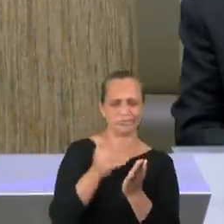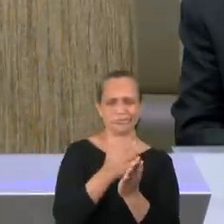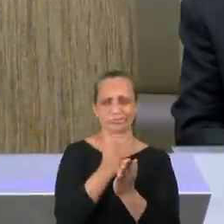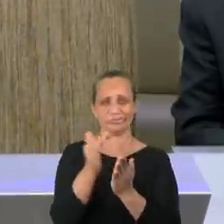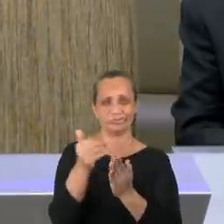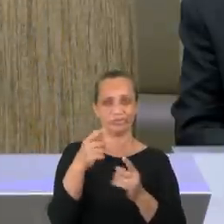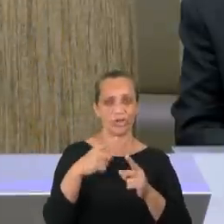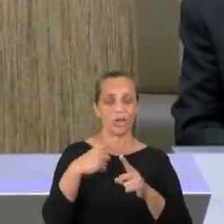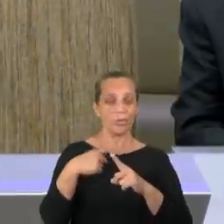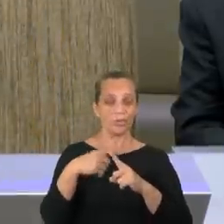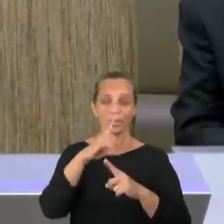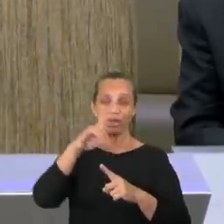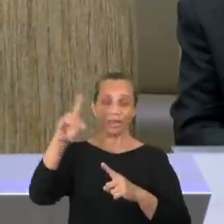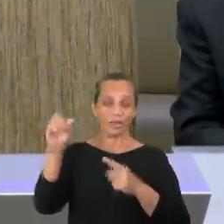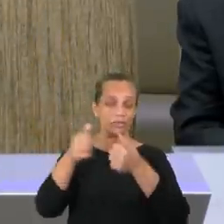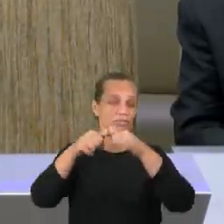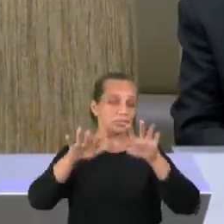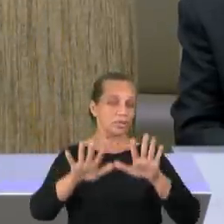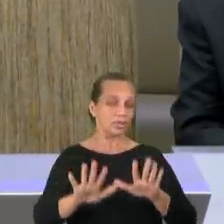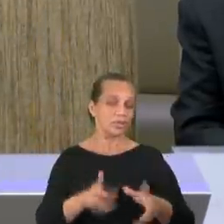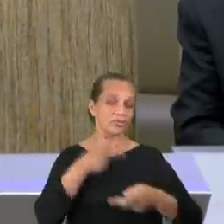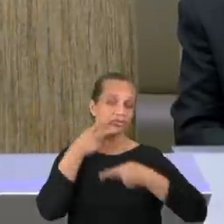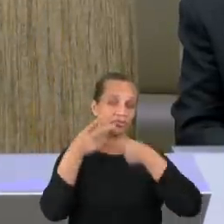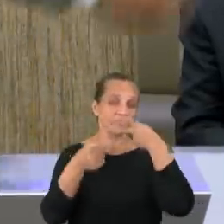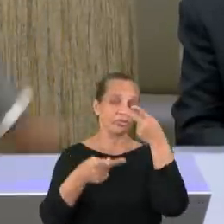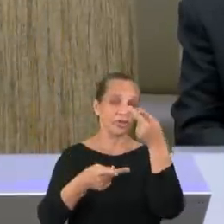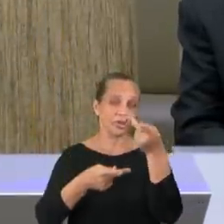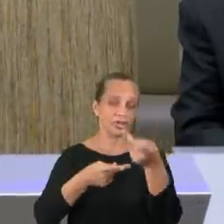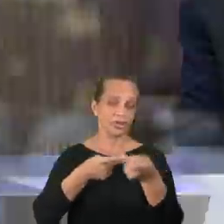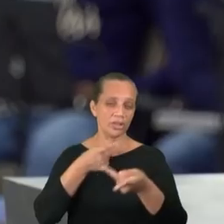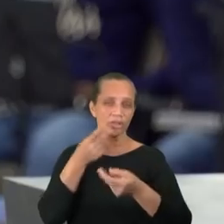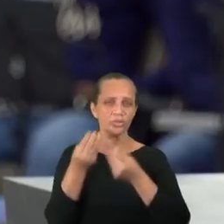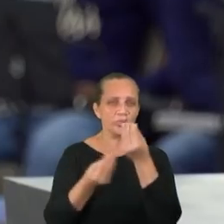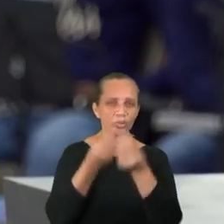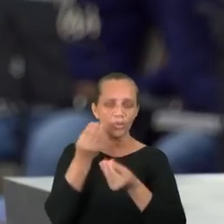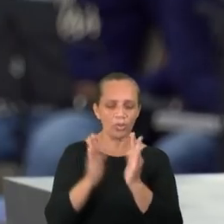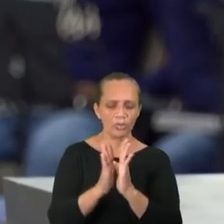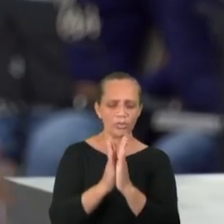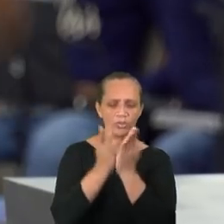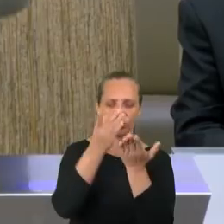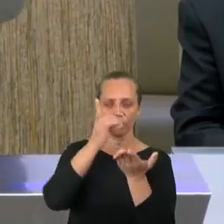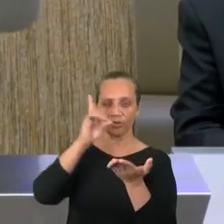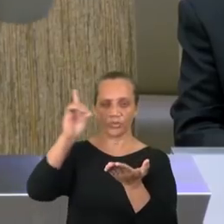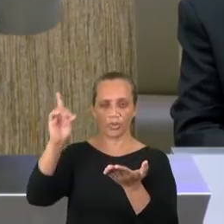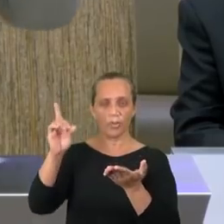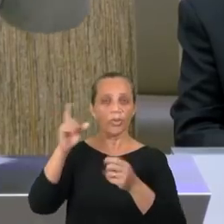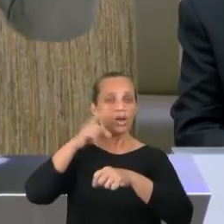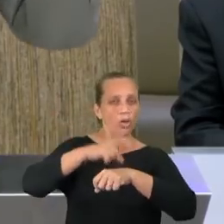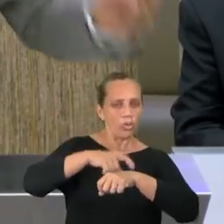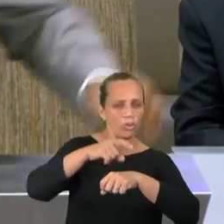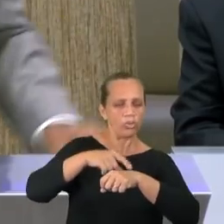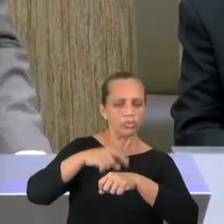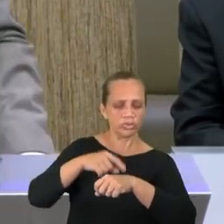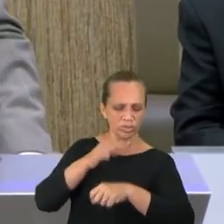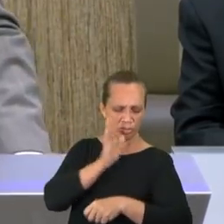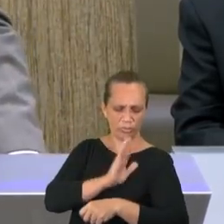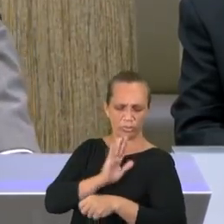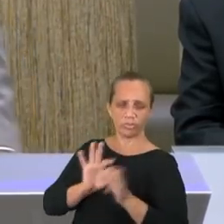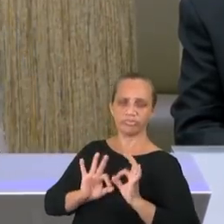Deus está aqui falando com a gente através da sua bendita palavra. É tempo de rasgar o